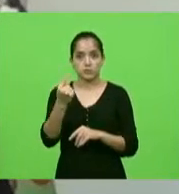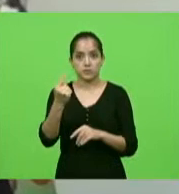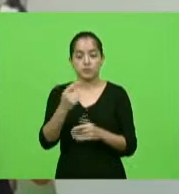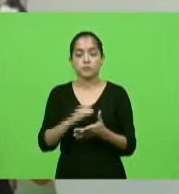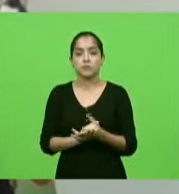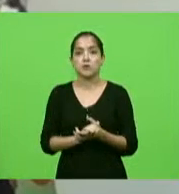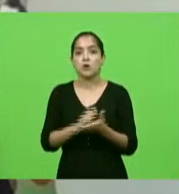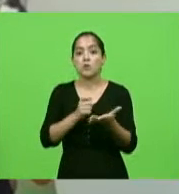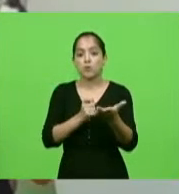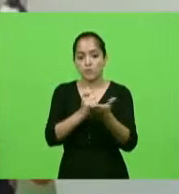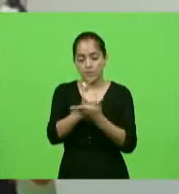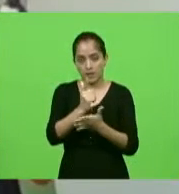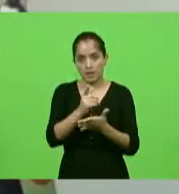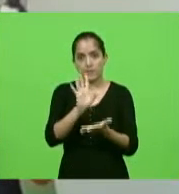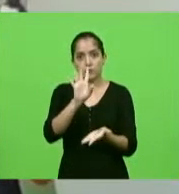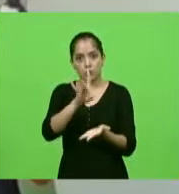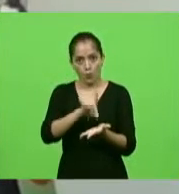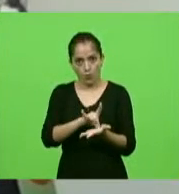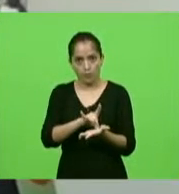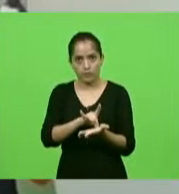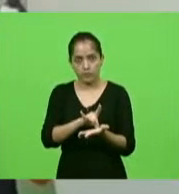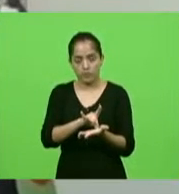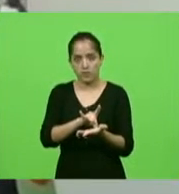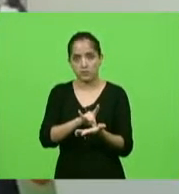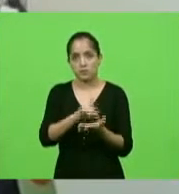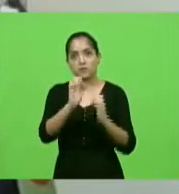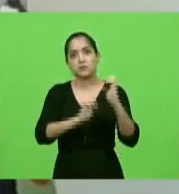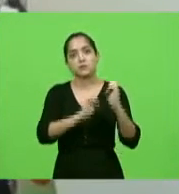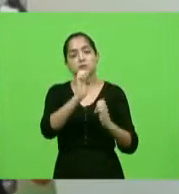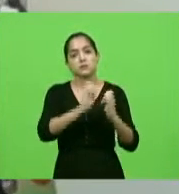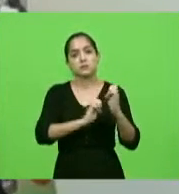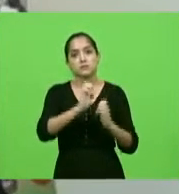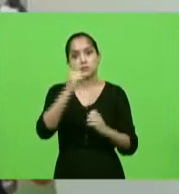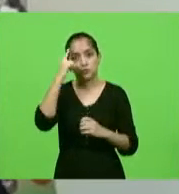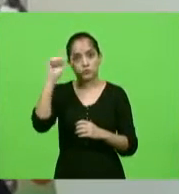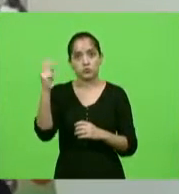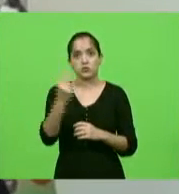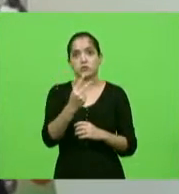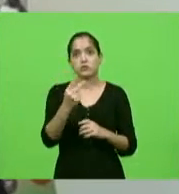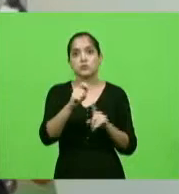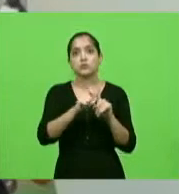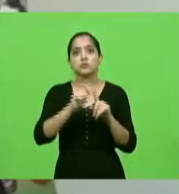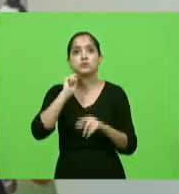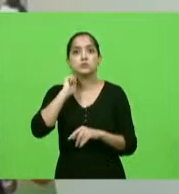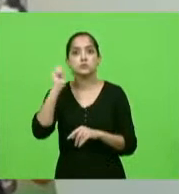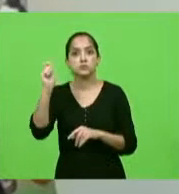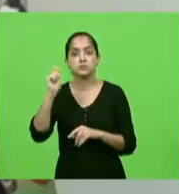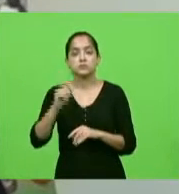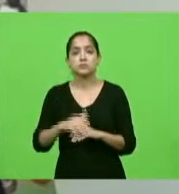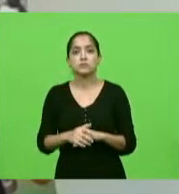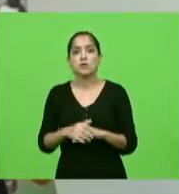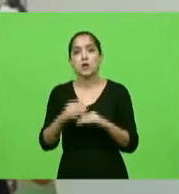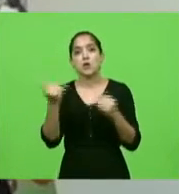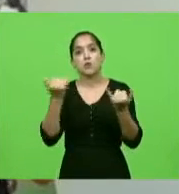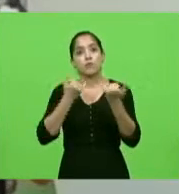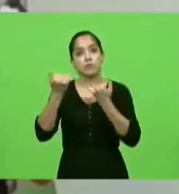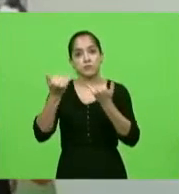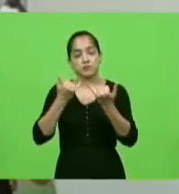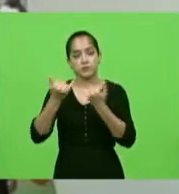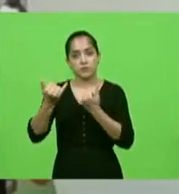2020, com o pagamento confirmado na conta da referida empresa no dia 2 de abril, conforme